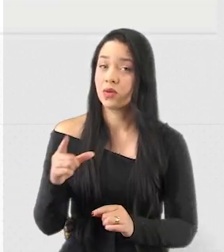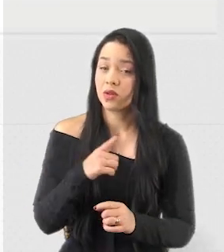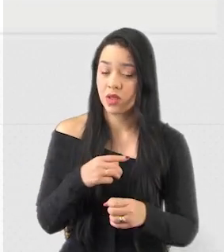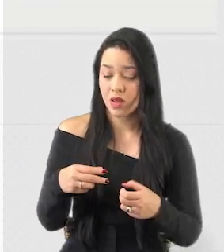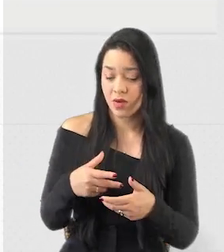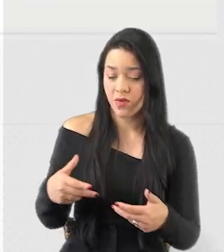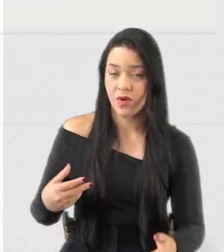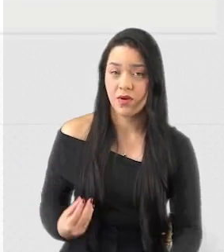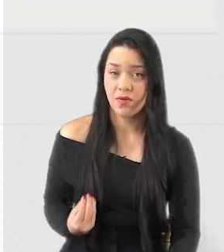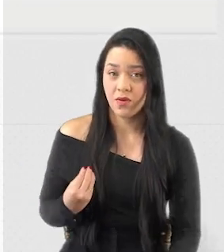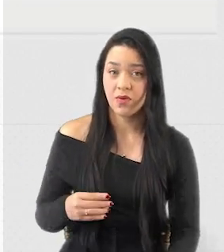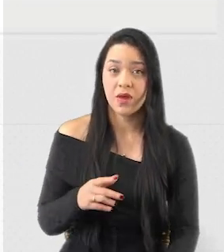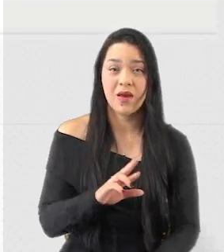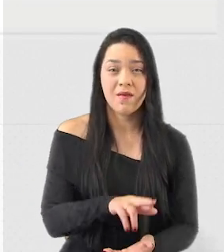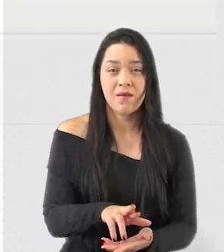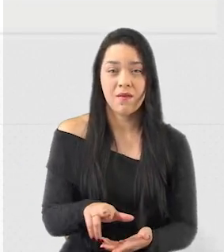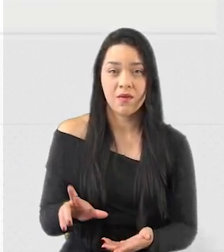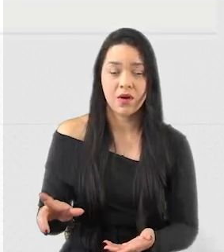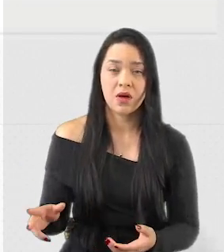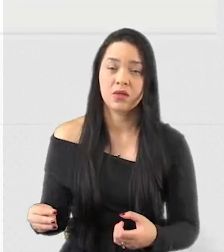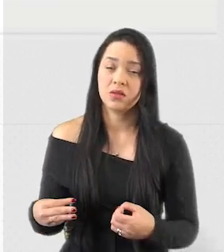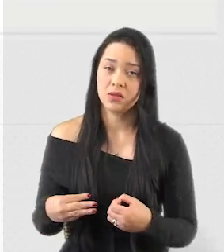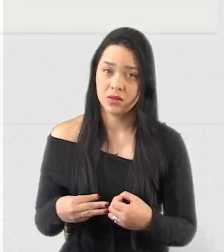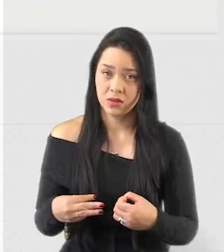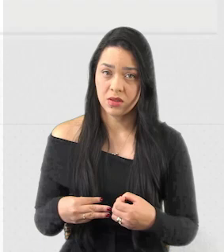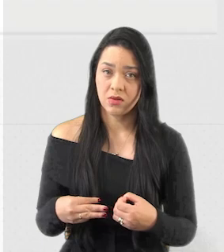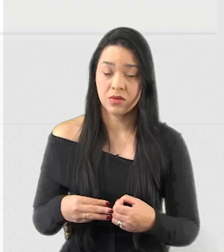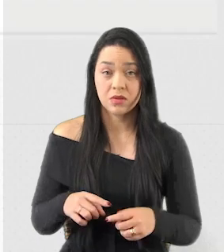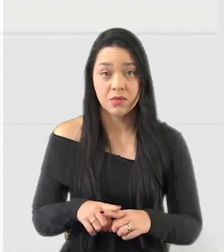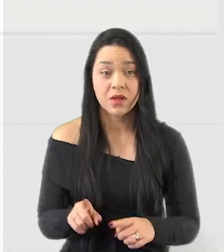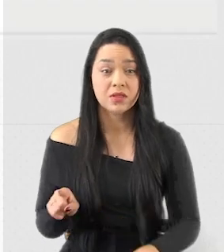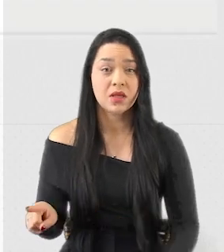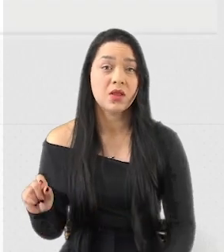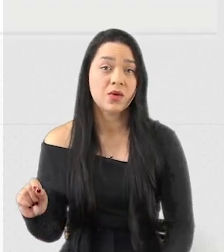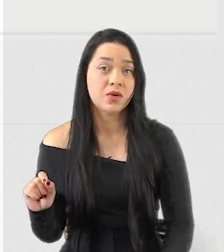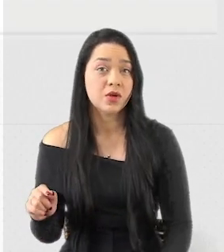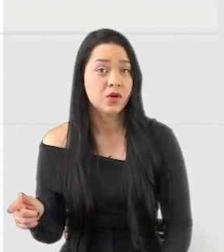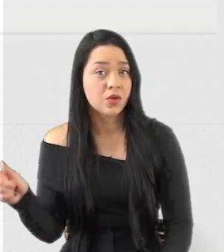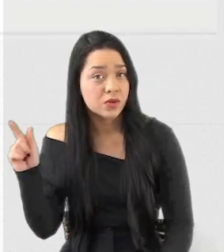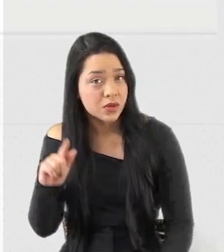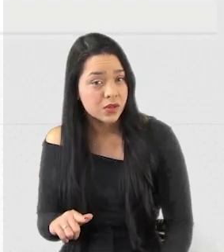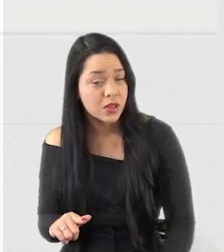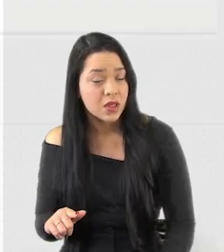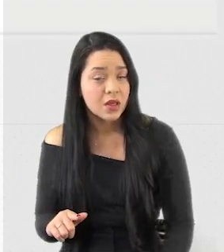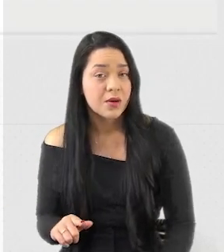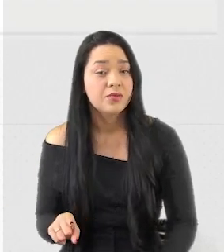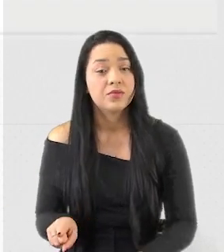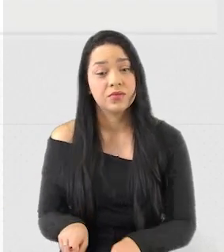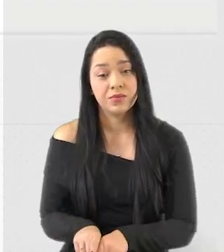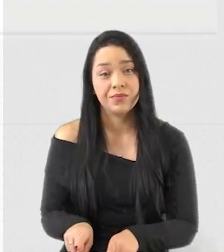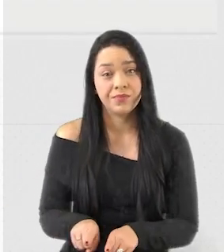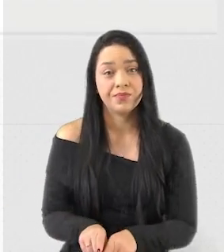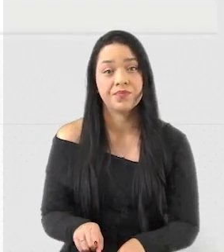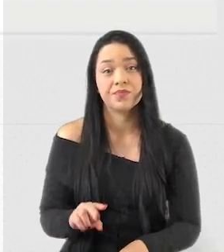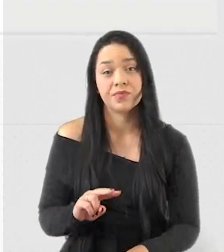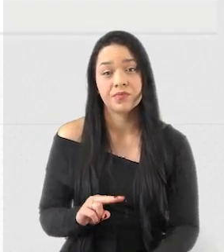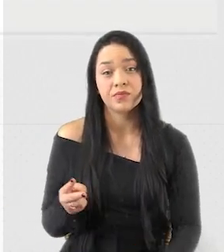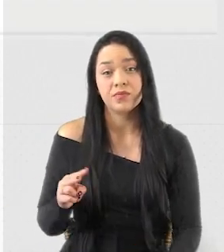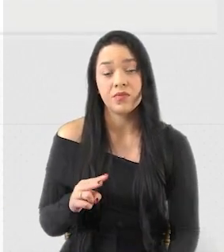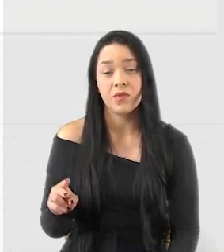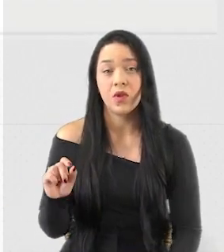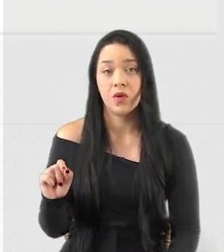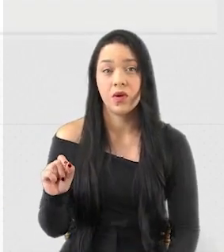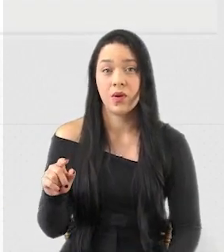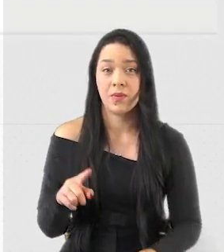é pluricelular ou multicelular. Mas para que essa célula consiga se duplicar, a gente também precisa duplicar o quê?